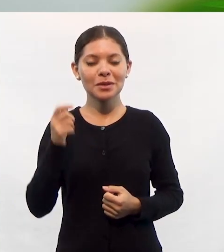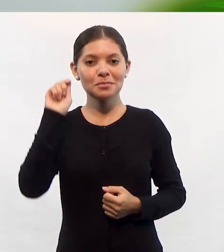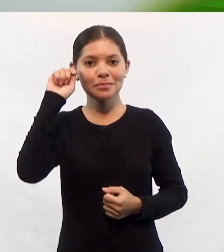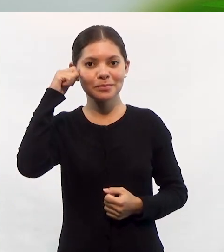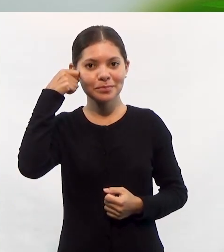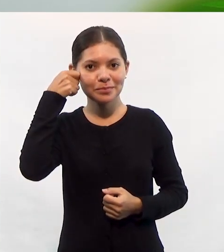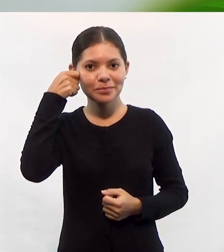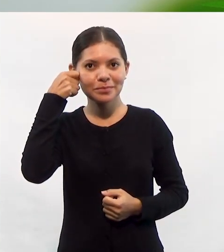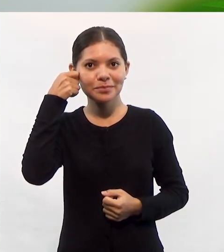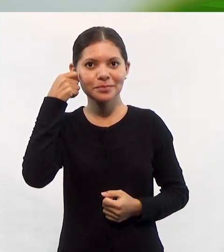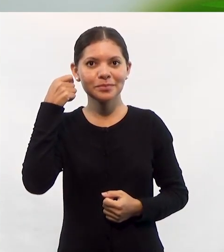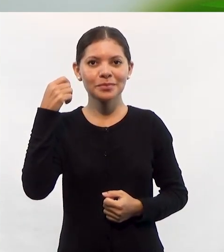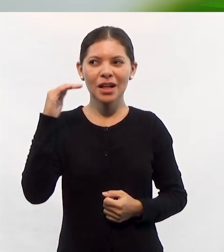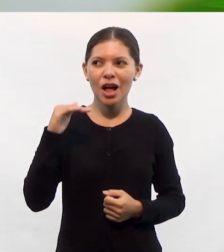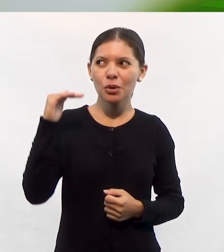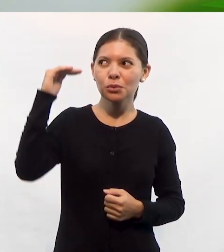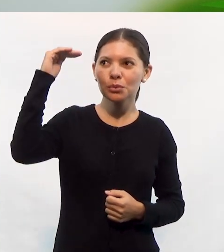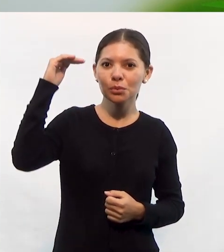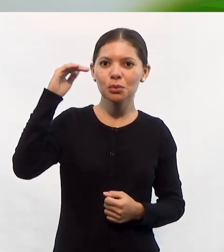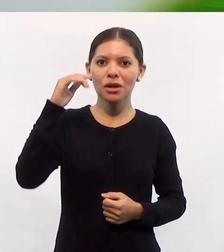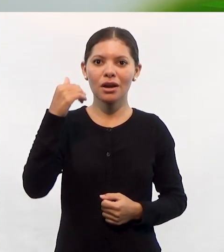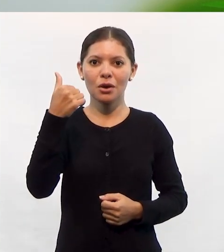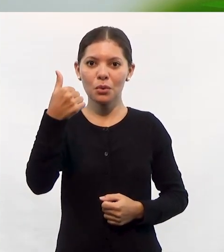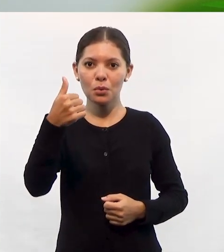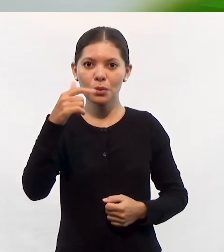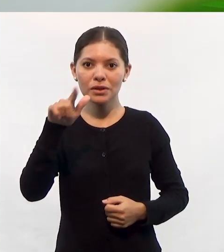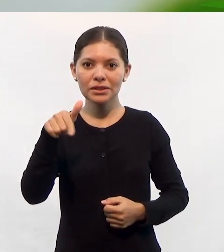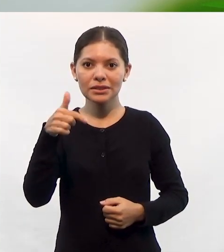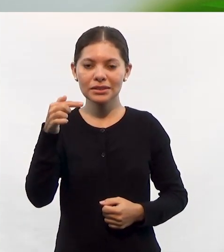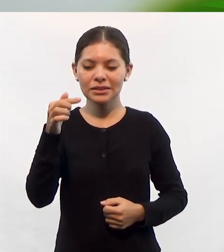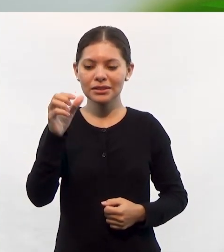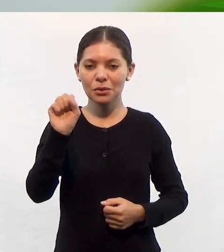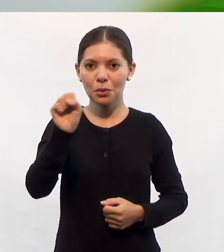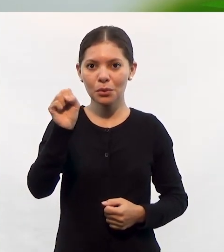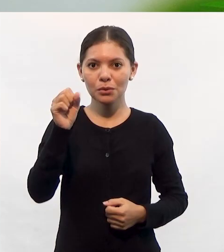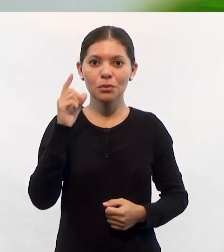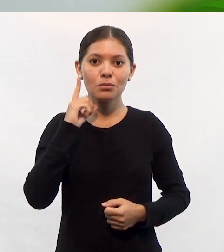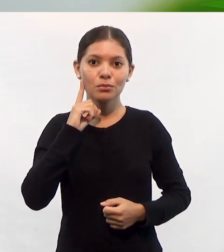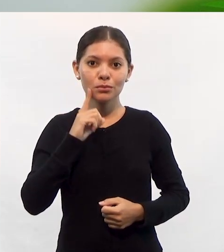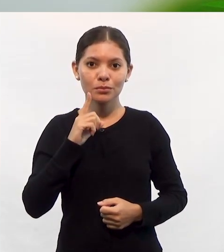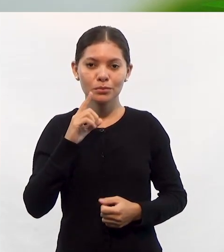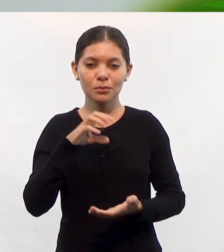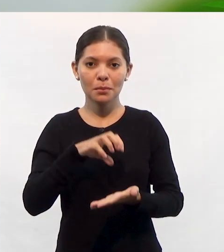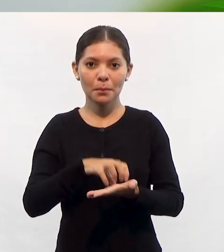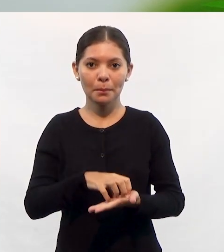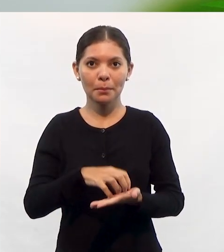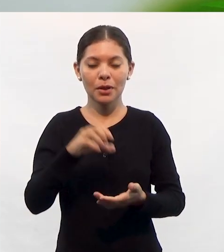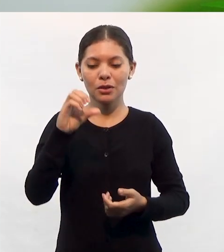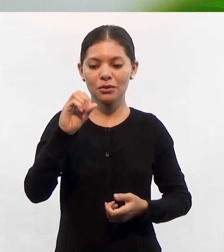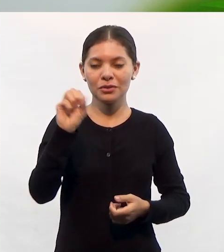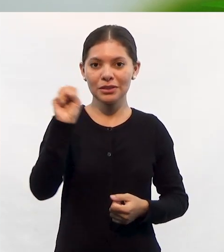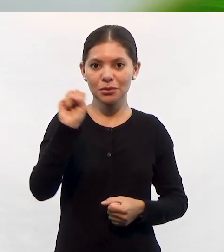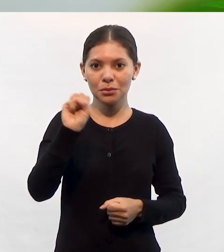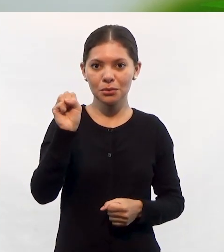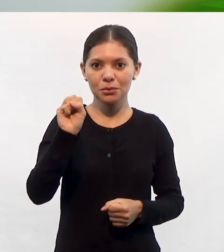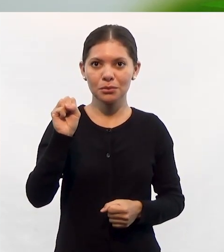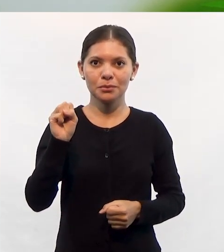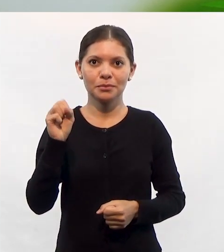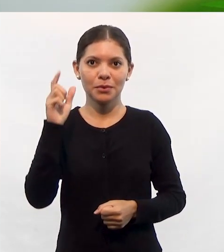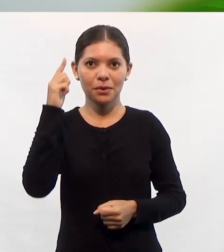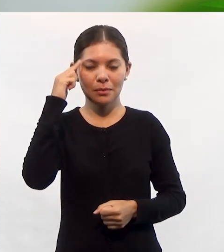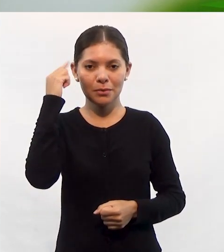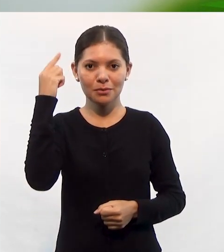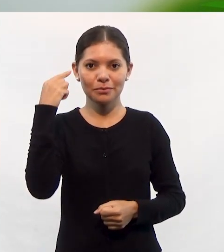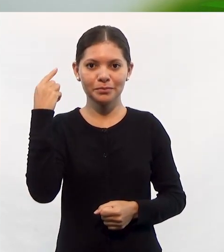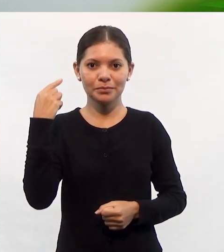preta tem 1,78 M sou morena peso 98 kg e tem o